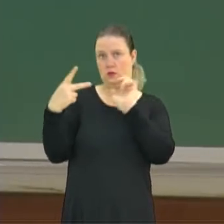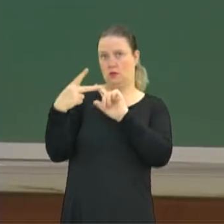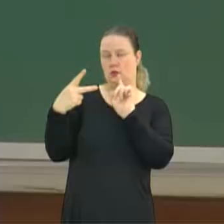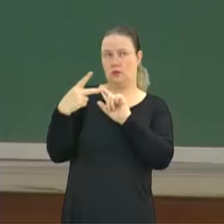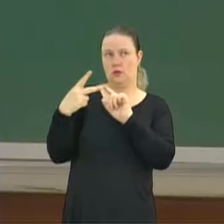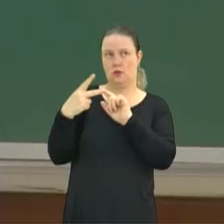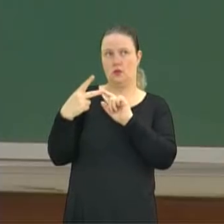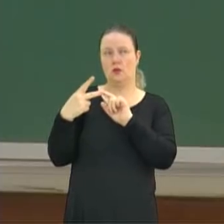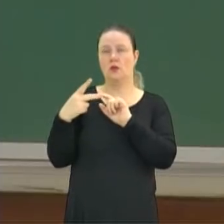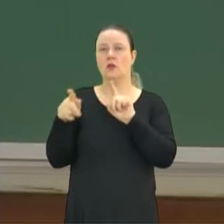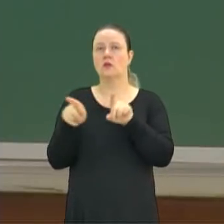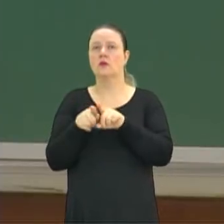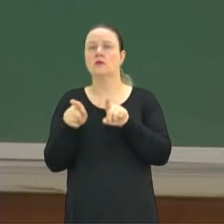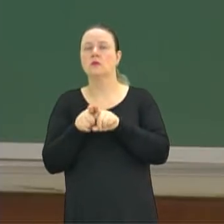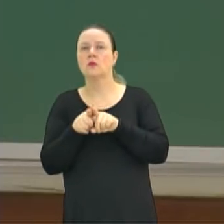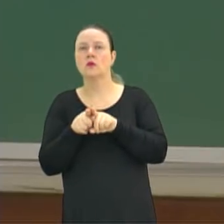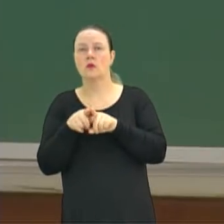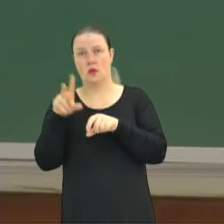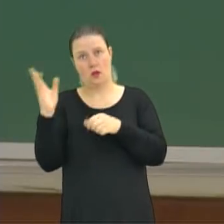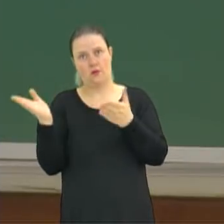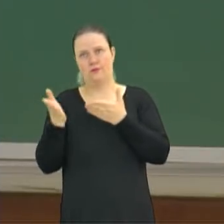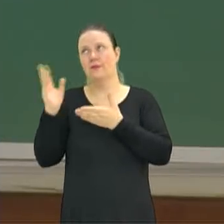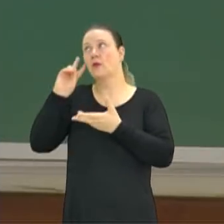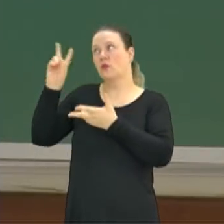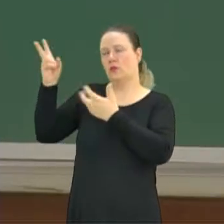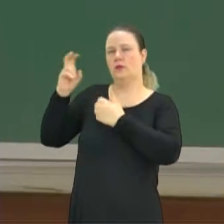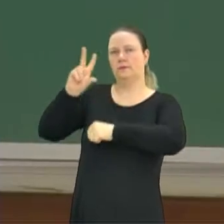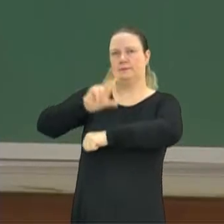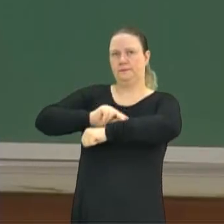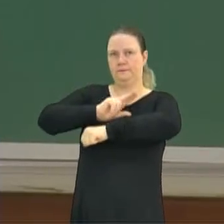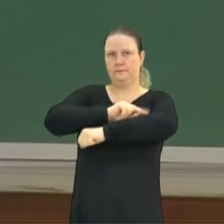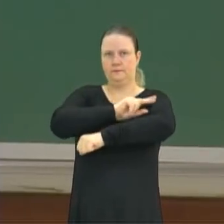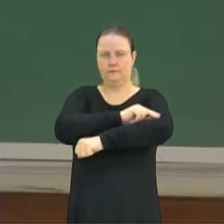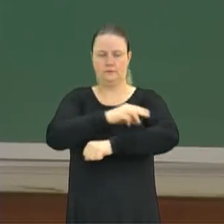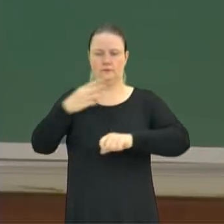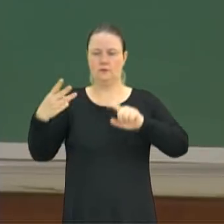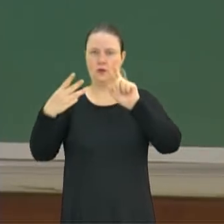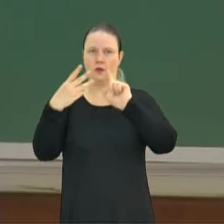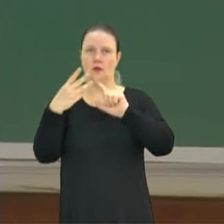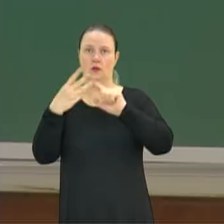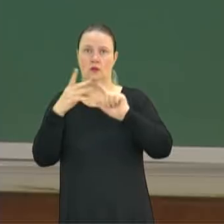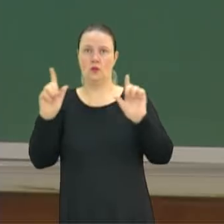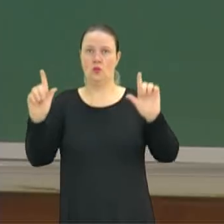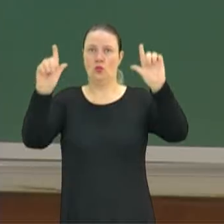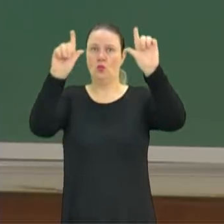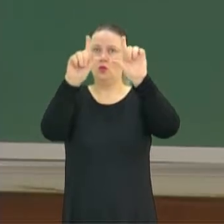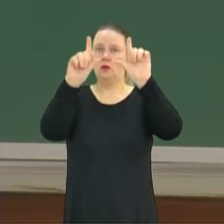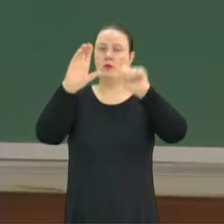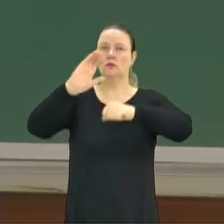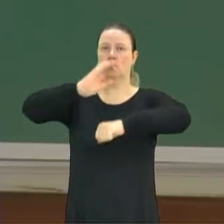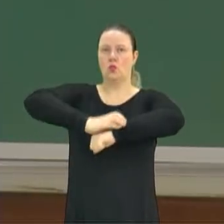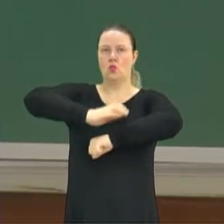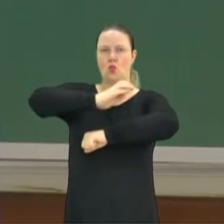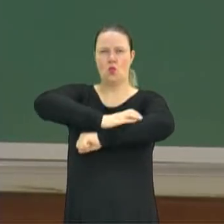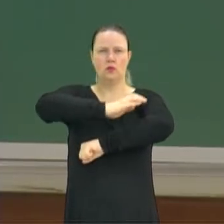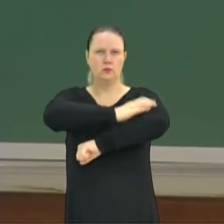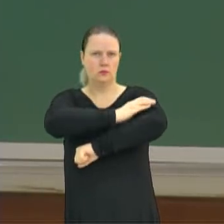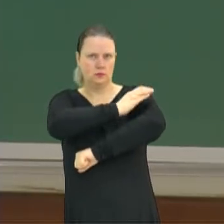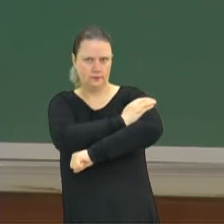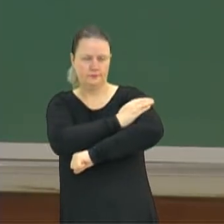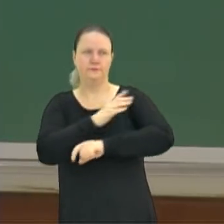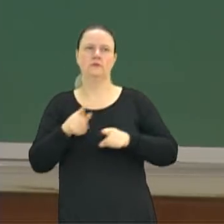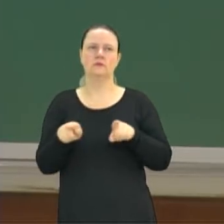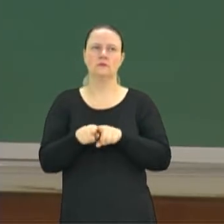ali para o nosso consumidor primário, que no caso aqui é o gafanhoto, consumidor secundário, o sapo. Nível trófico, começa pelo 1, que é